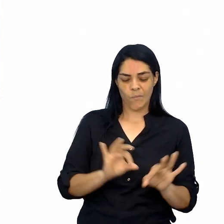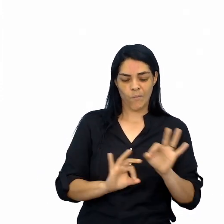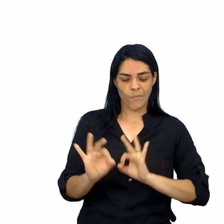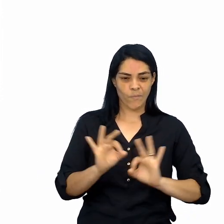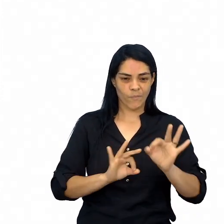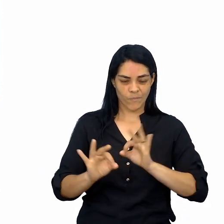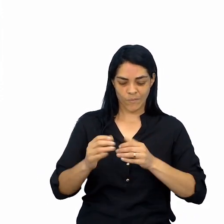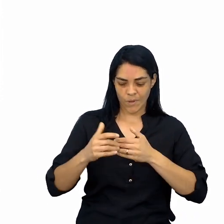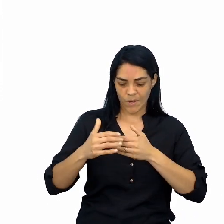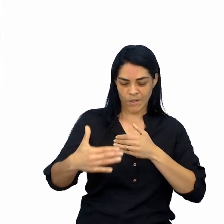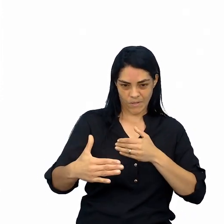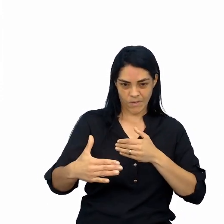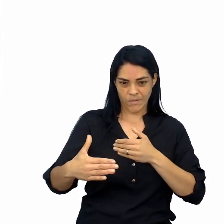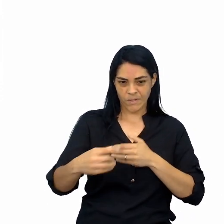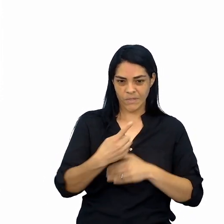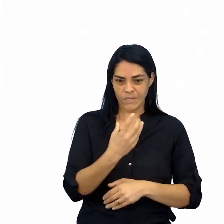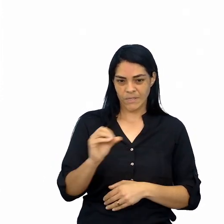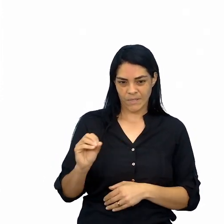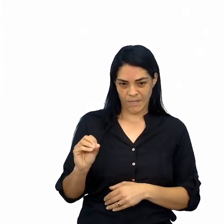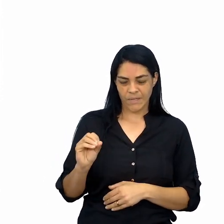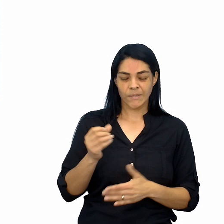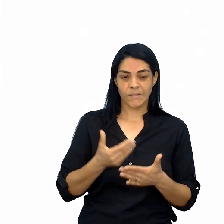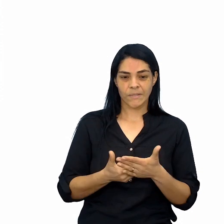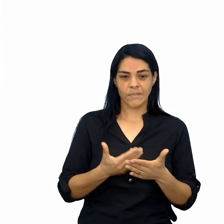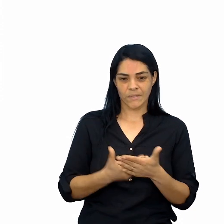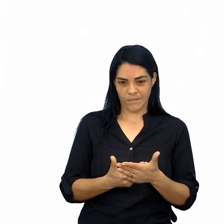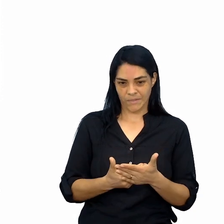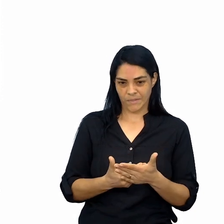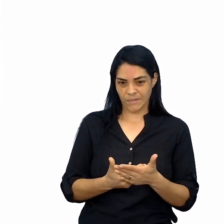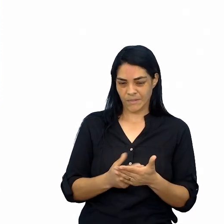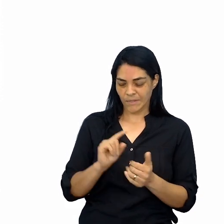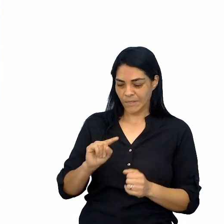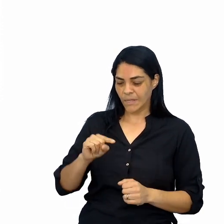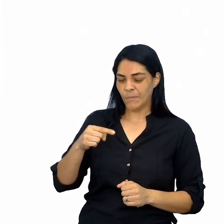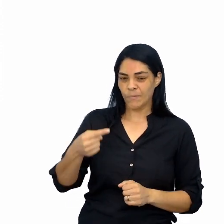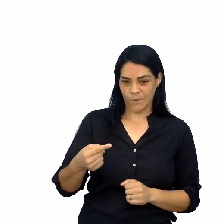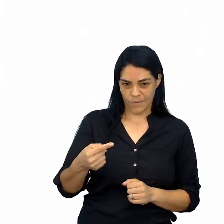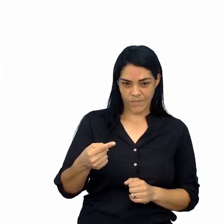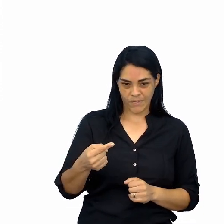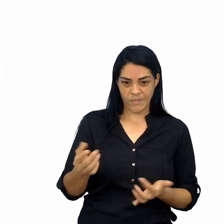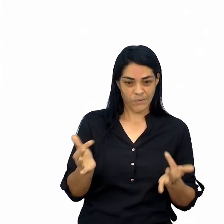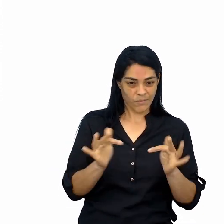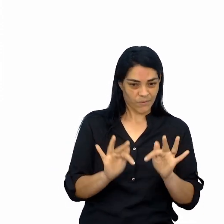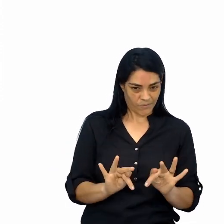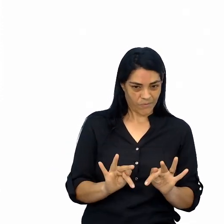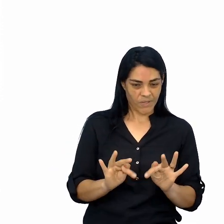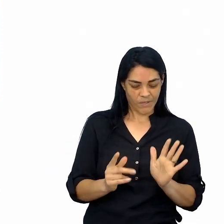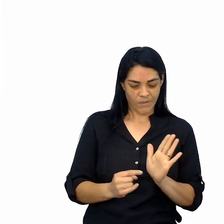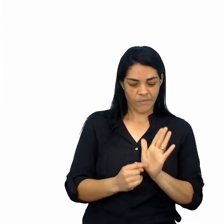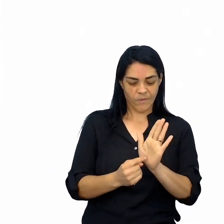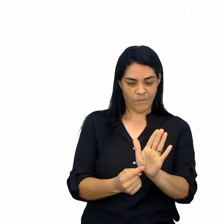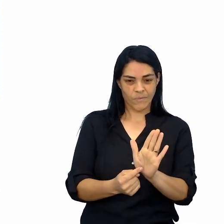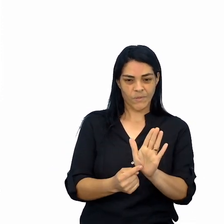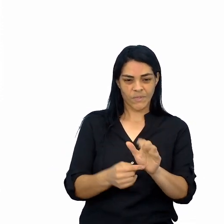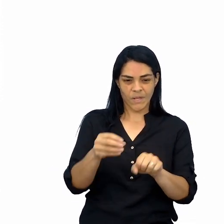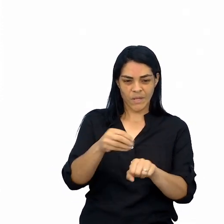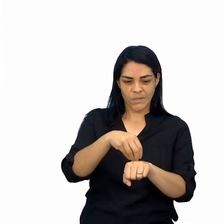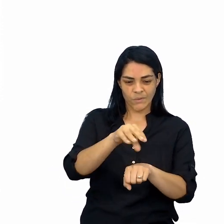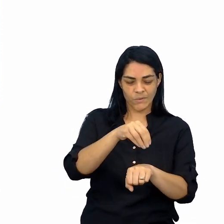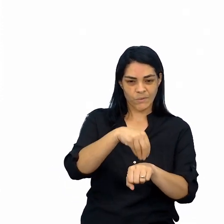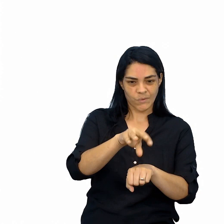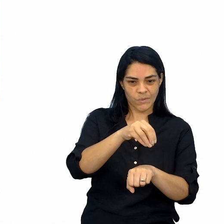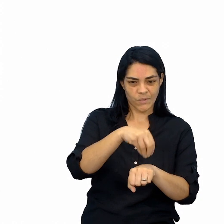organizadas ao longo das suas 10 aulas. E, por fim, vou dar aí algumas sugestões